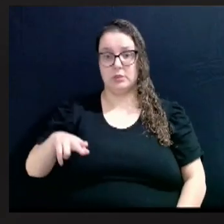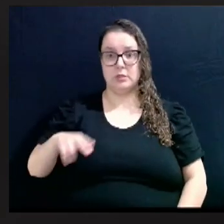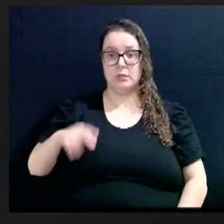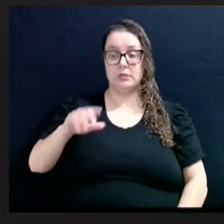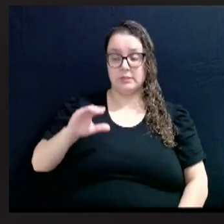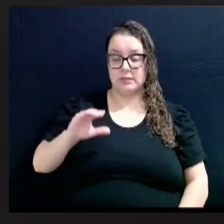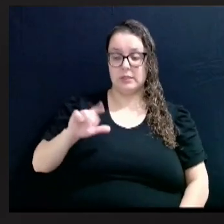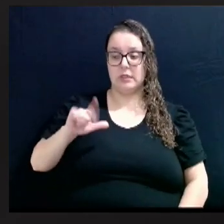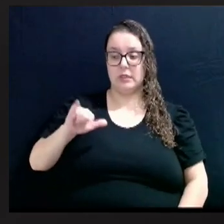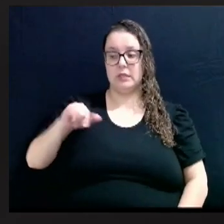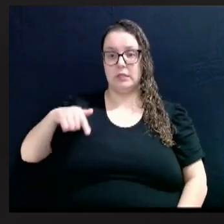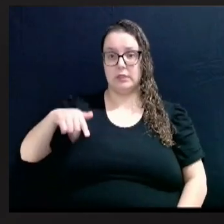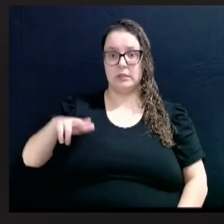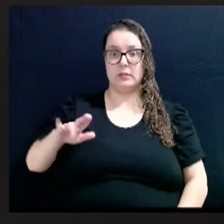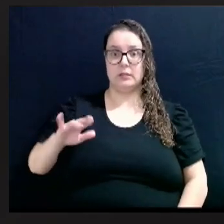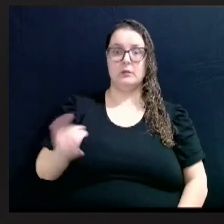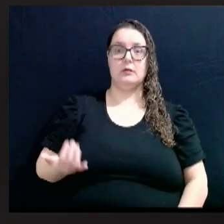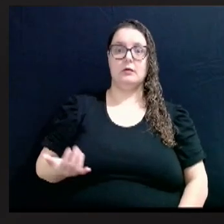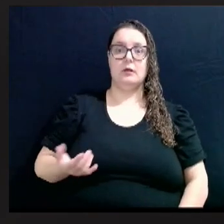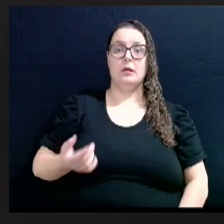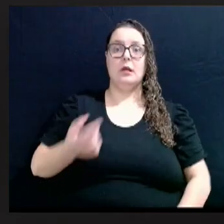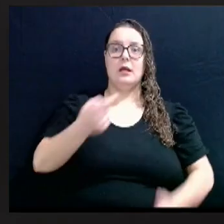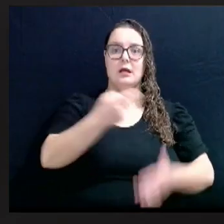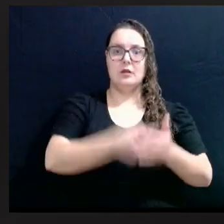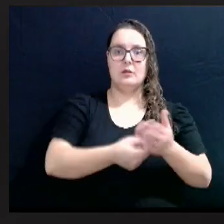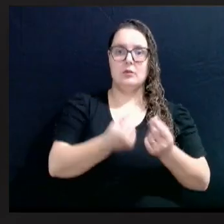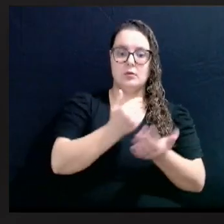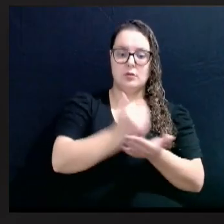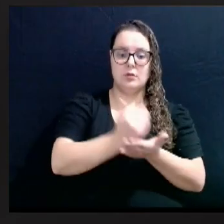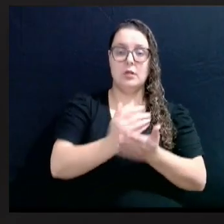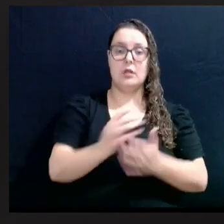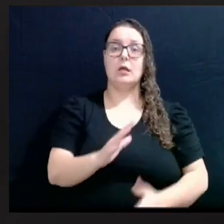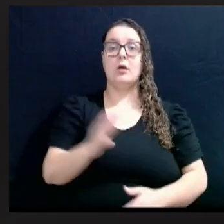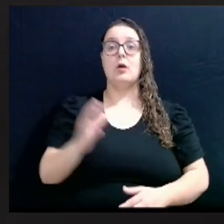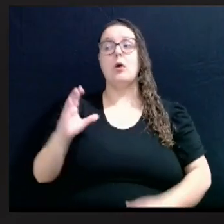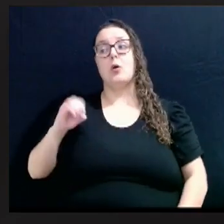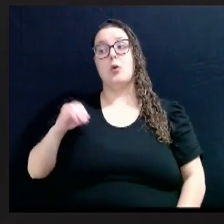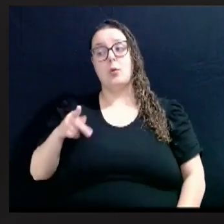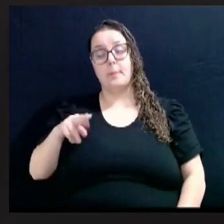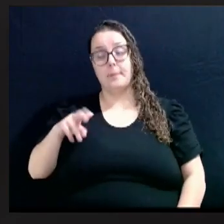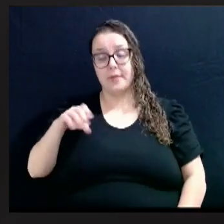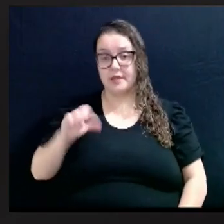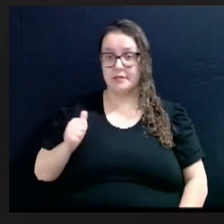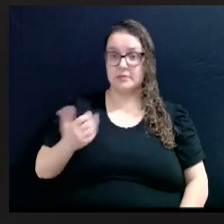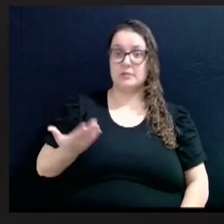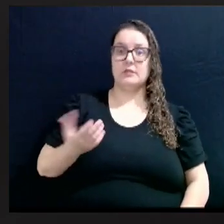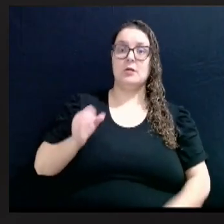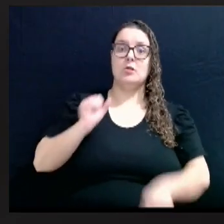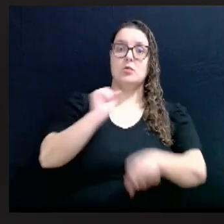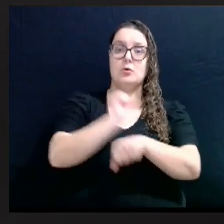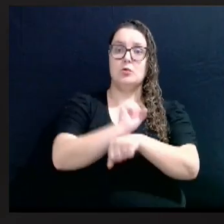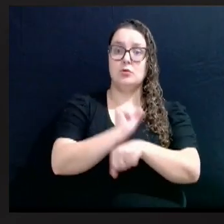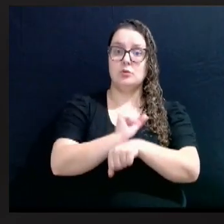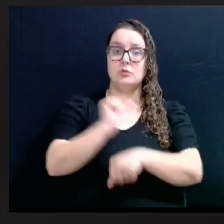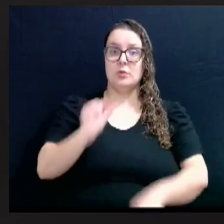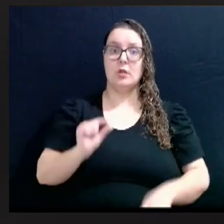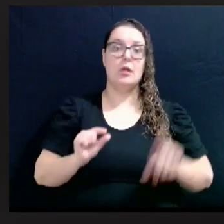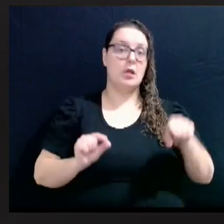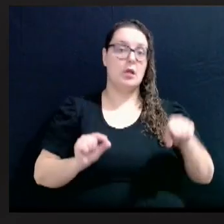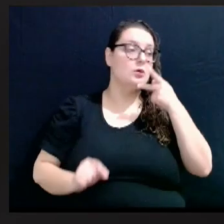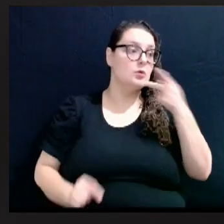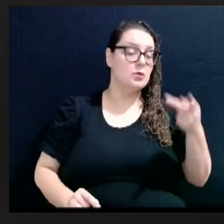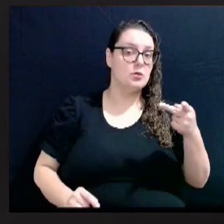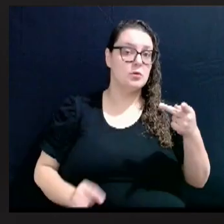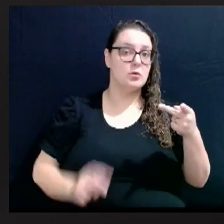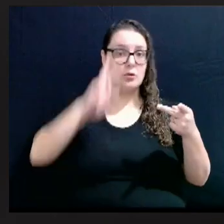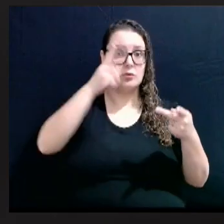financiamento é caro. Então, muitas vezes compensa, tá, você esperar um pouco. Isso que eu ia falar, o senhor simulou um